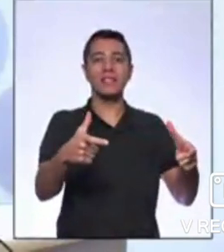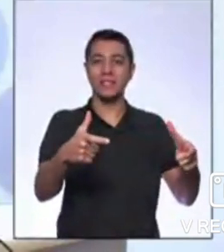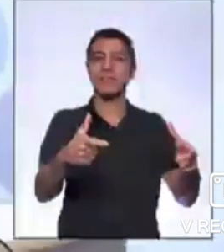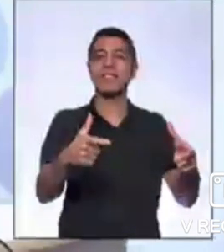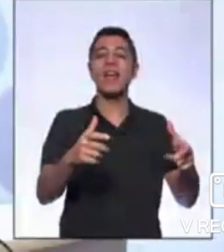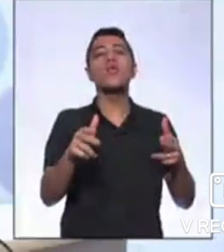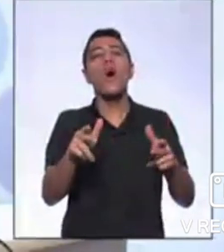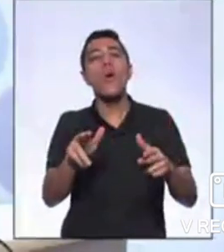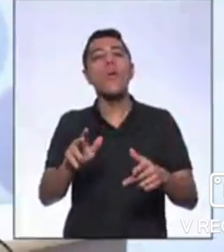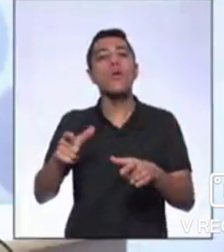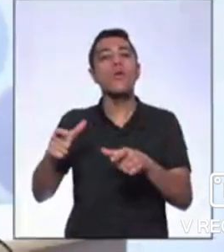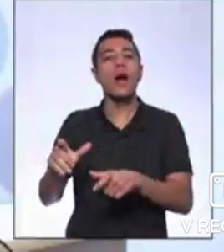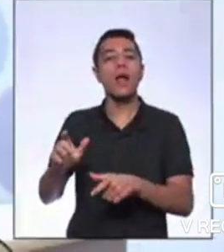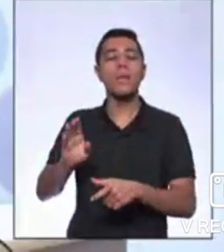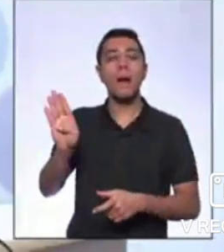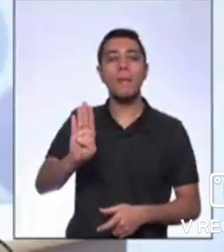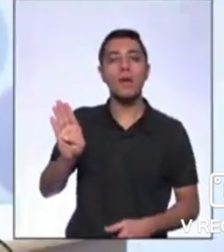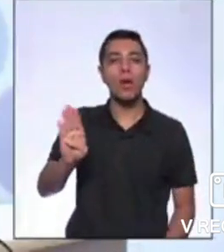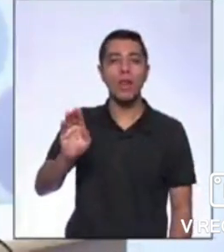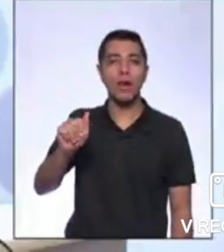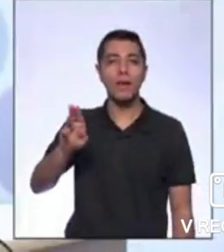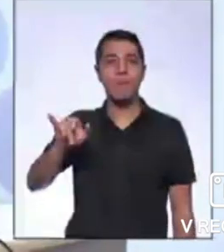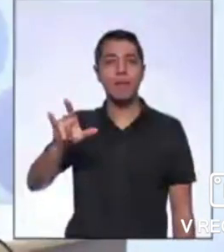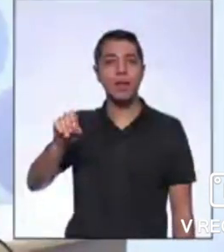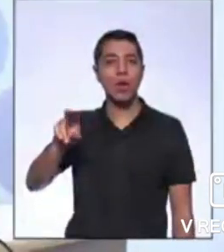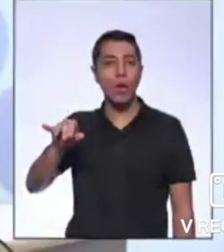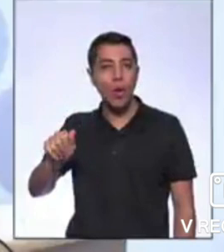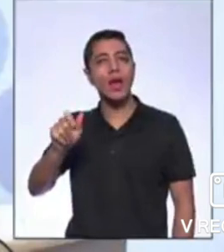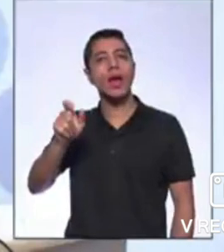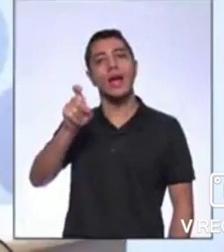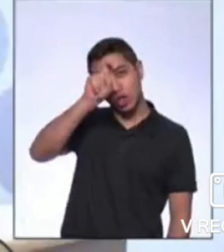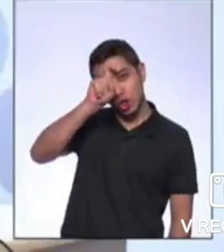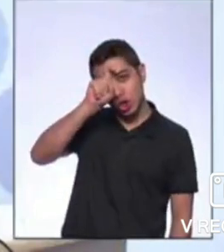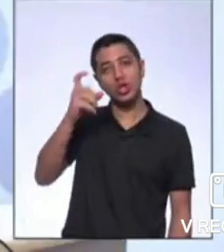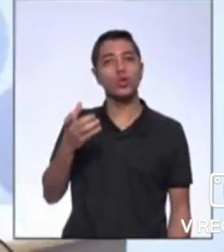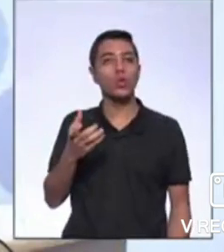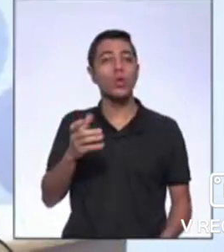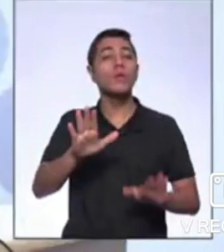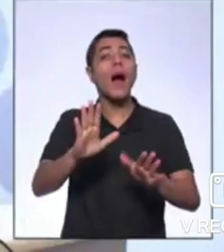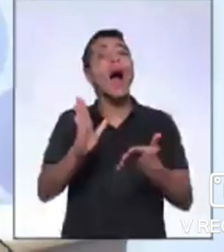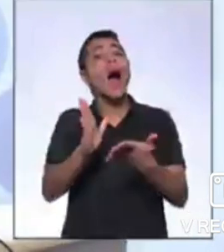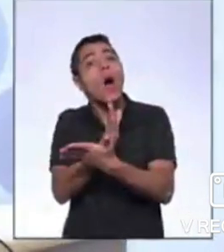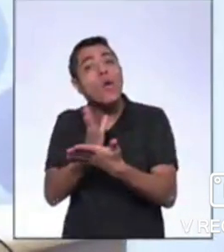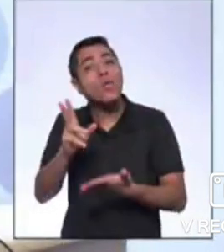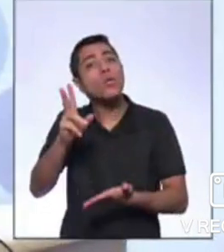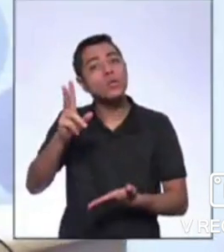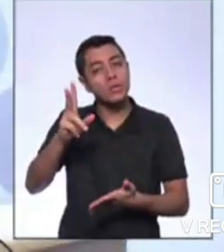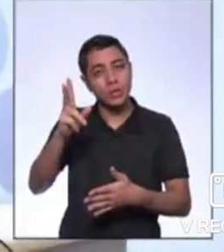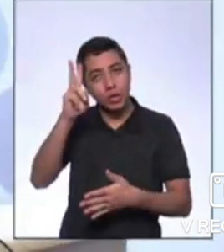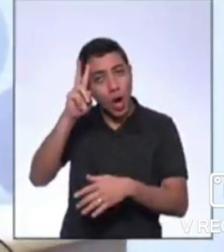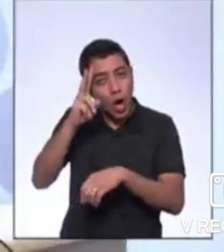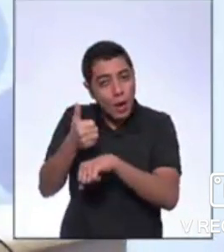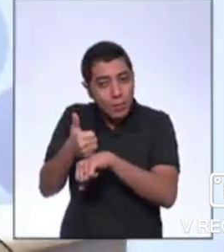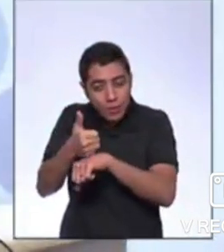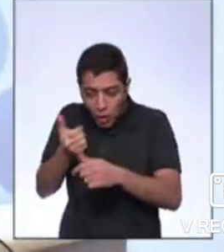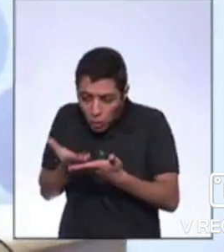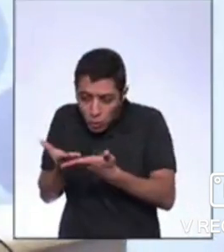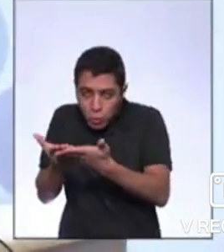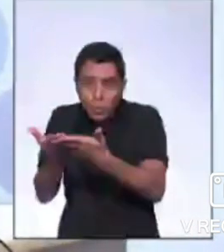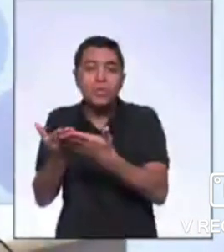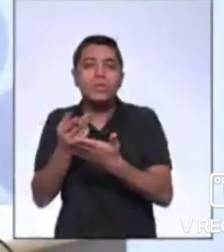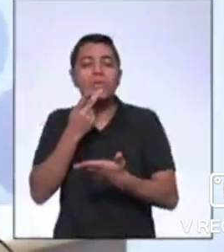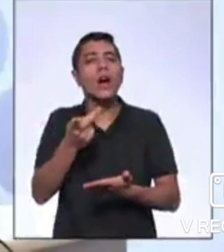época do Salomão, embora alguns historiadores questionem, porque os relatos bíblicos e outros relatos,